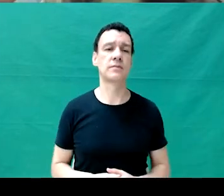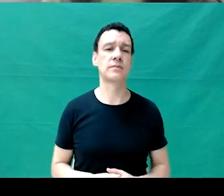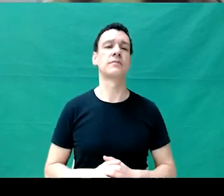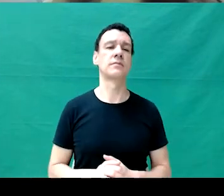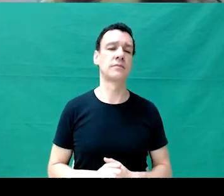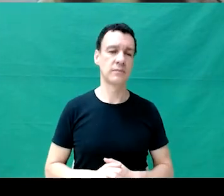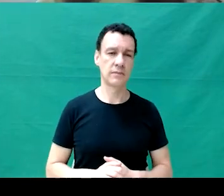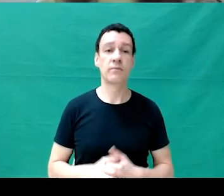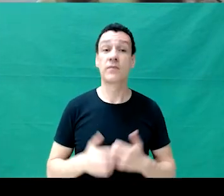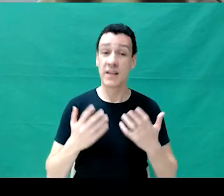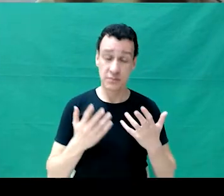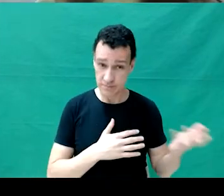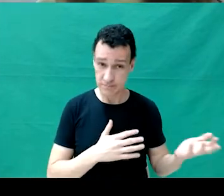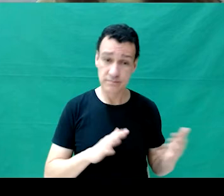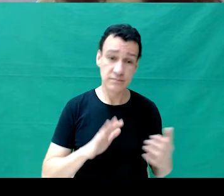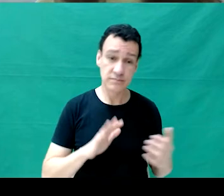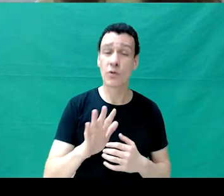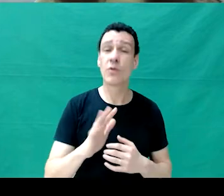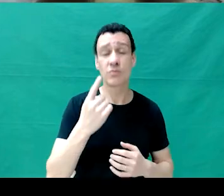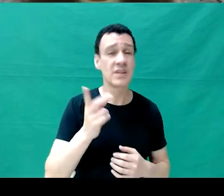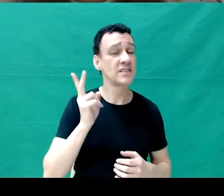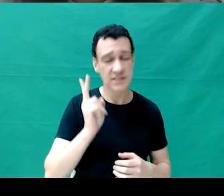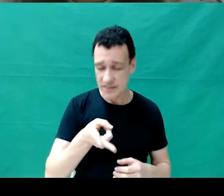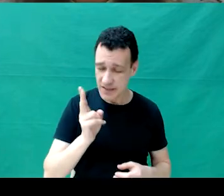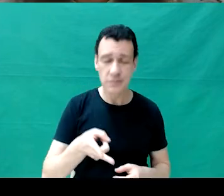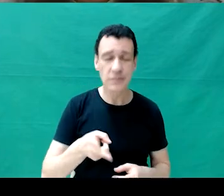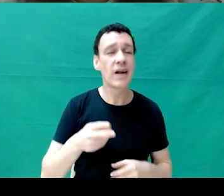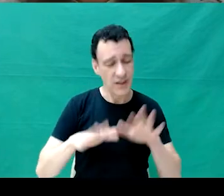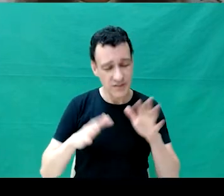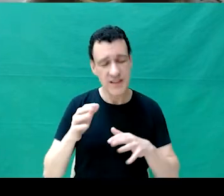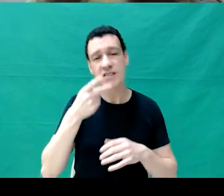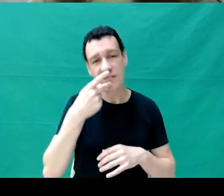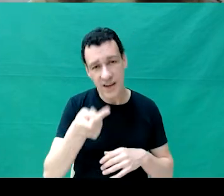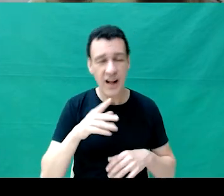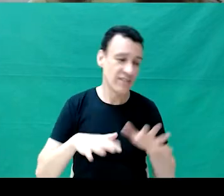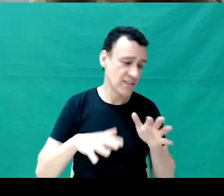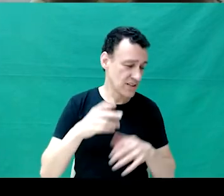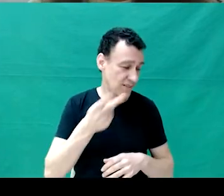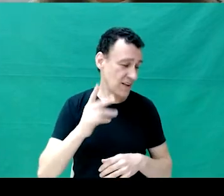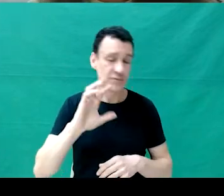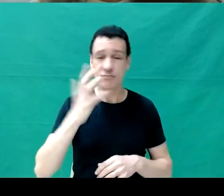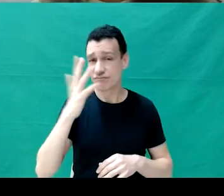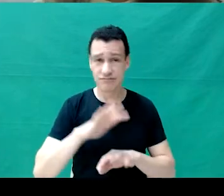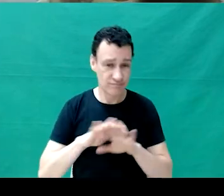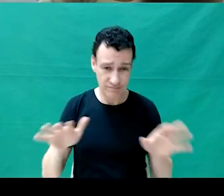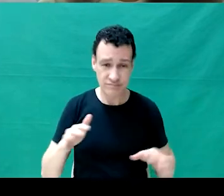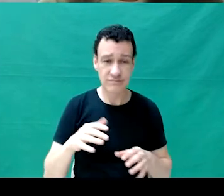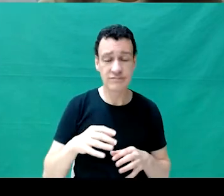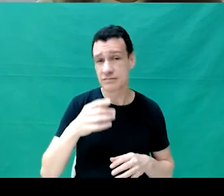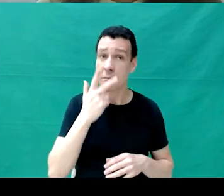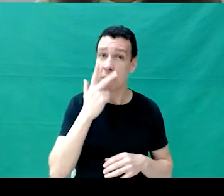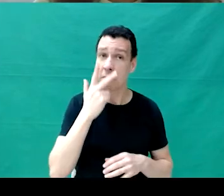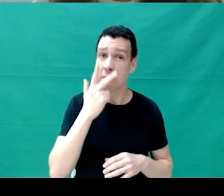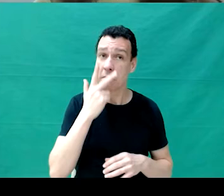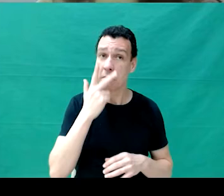maravilhoso, entre aspas, que todo mundo já falou, que todo mundo às vezes fala, e que a gente cresceu acreditando que era certo